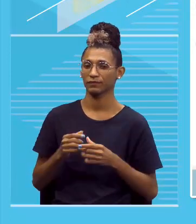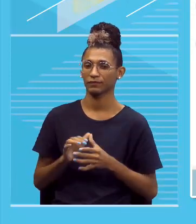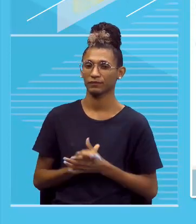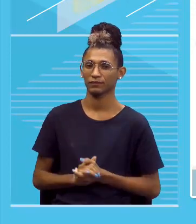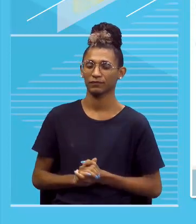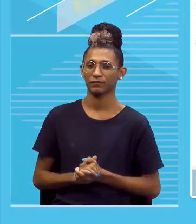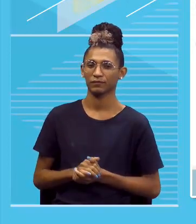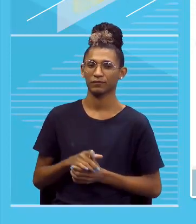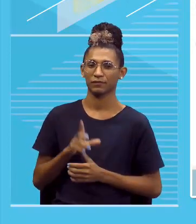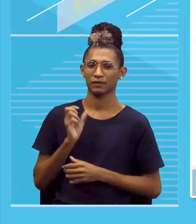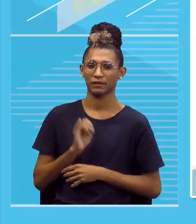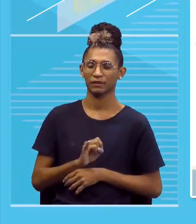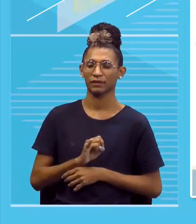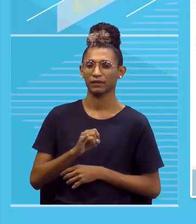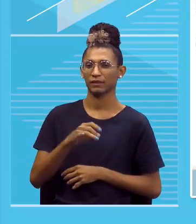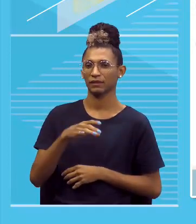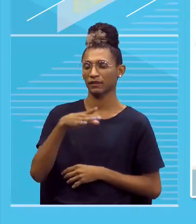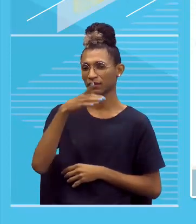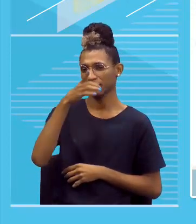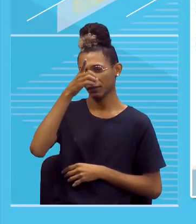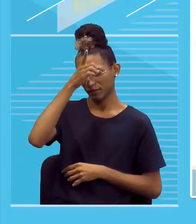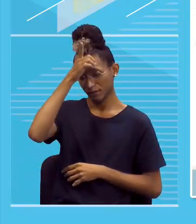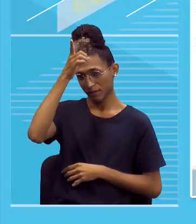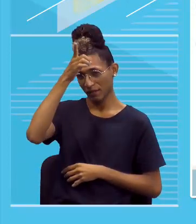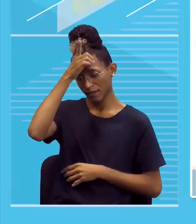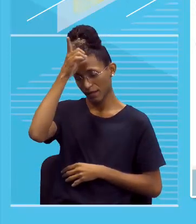mas se produz tanto alimento cara